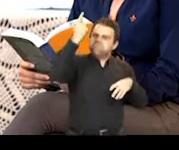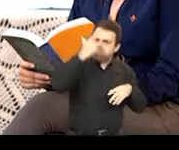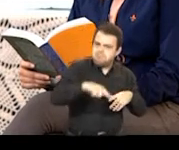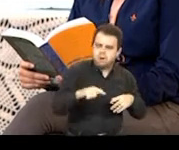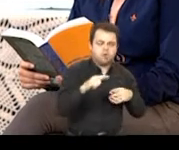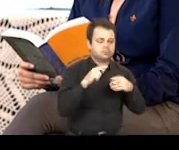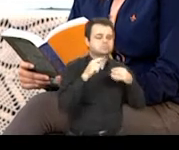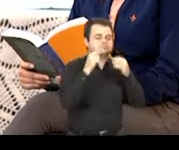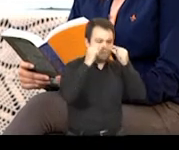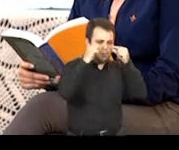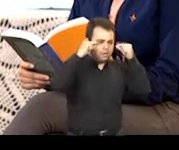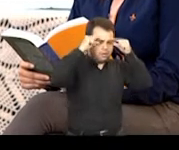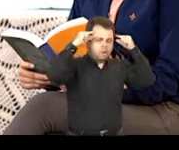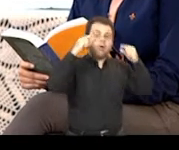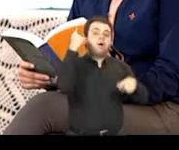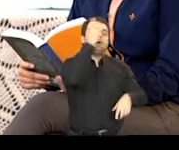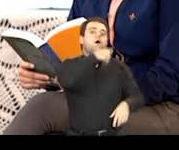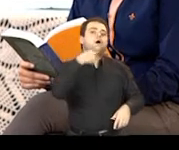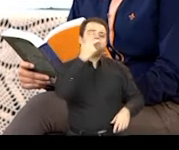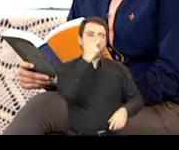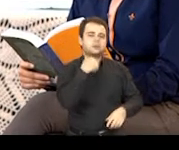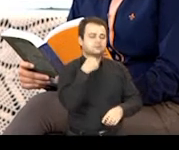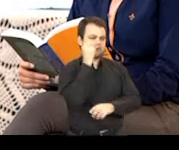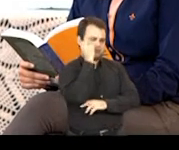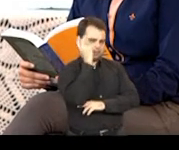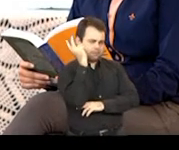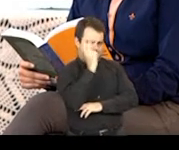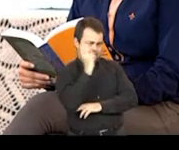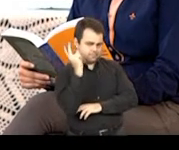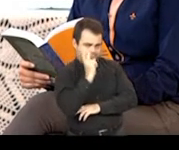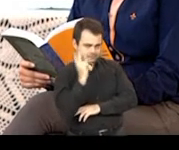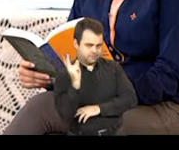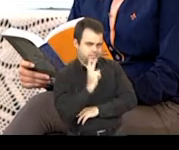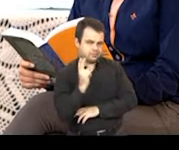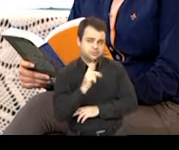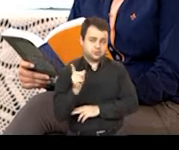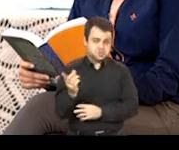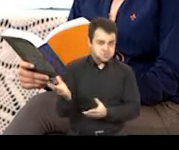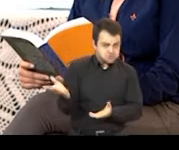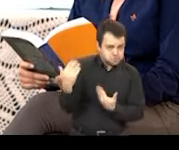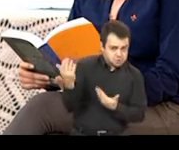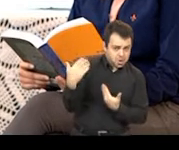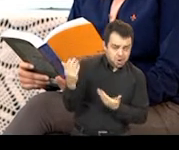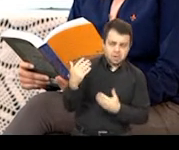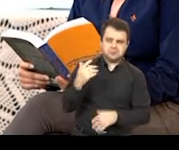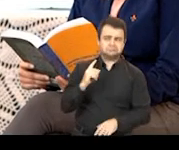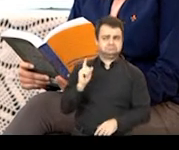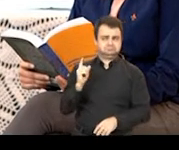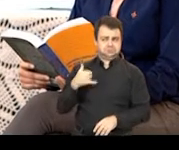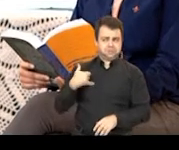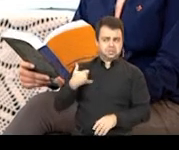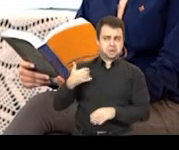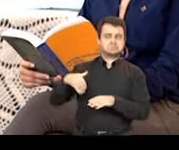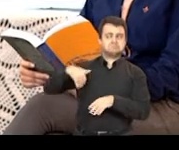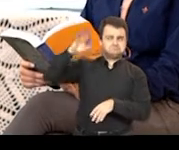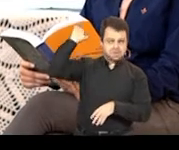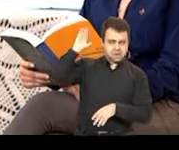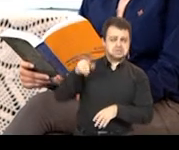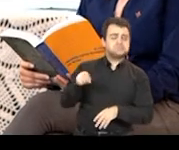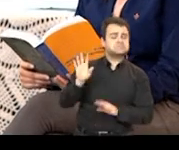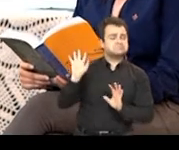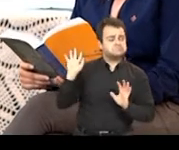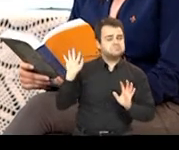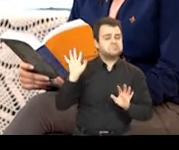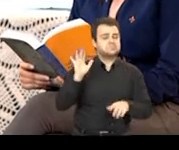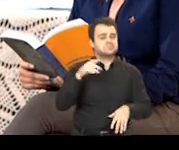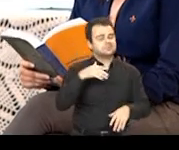numa expressão astuta. Não era nesse instante tão jovem como aparentava. Mas logo sorriu